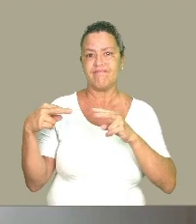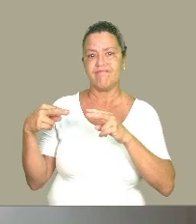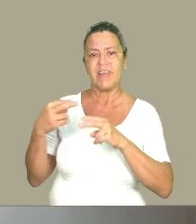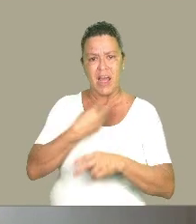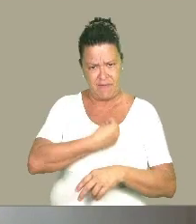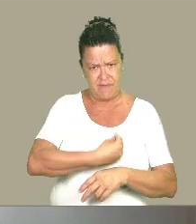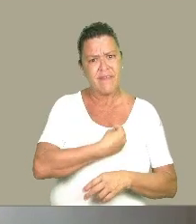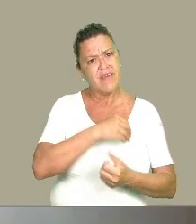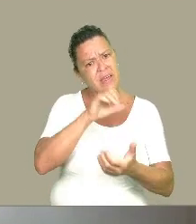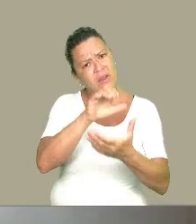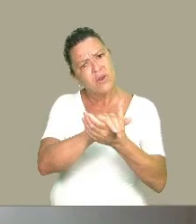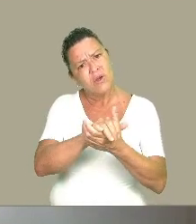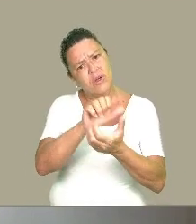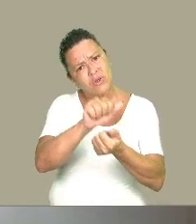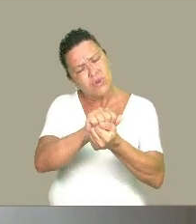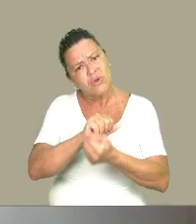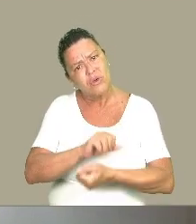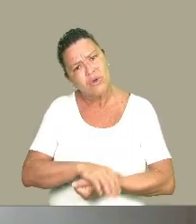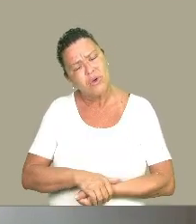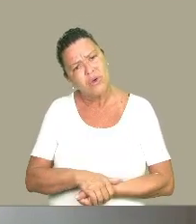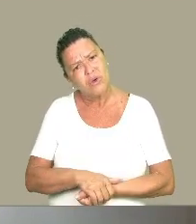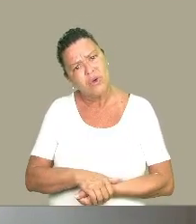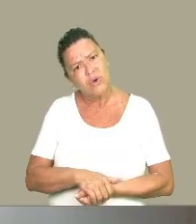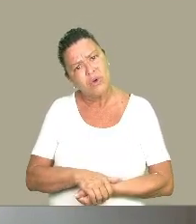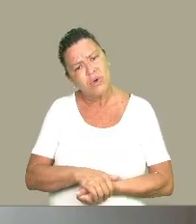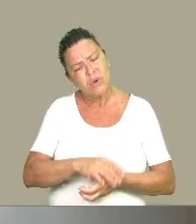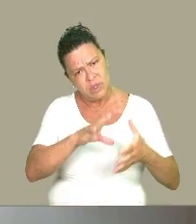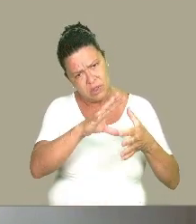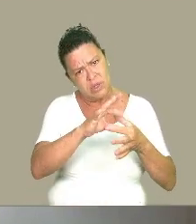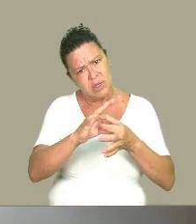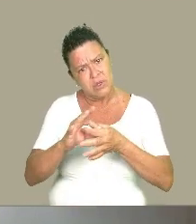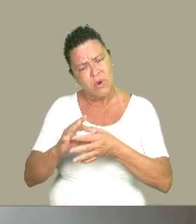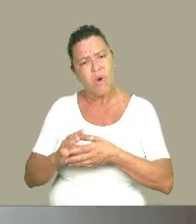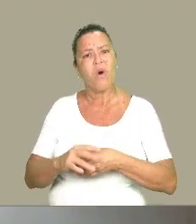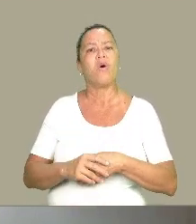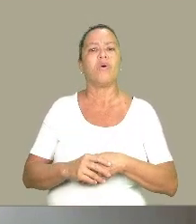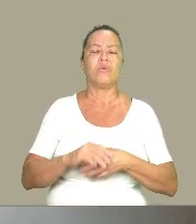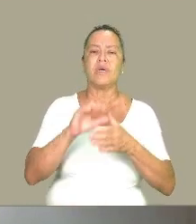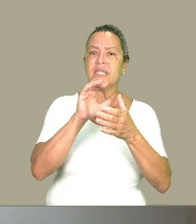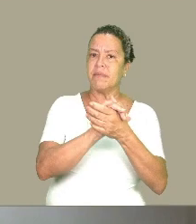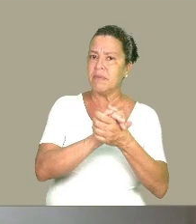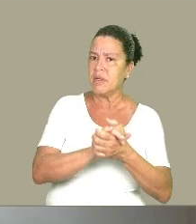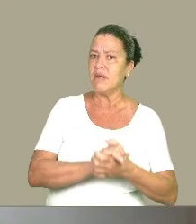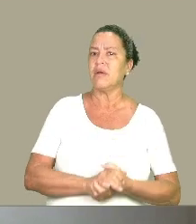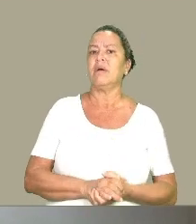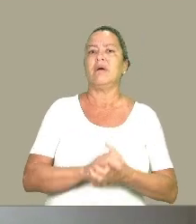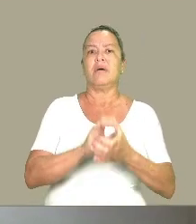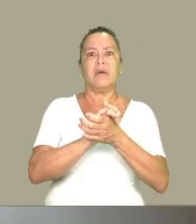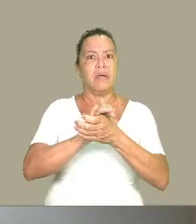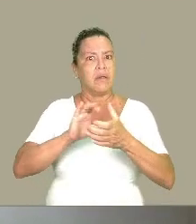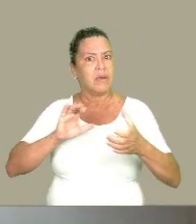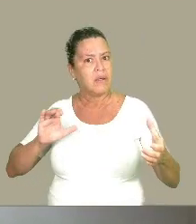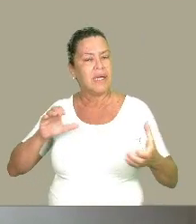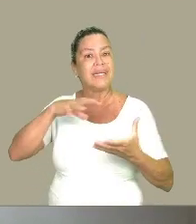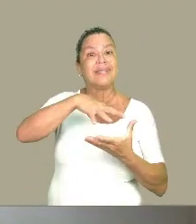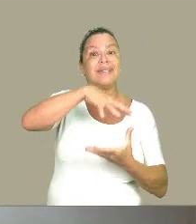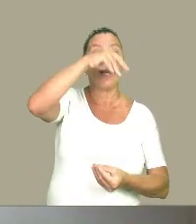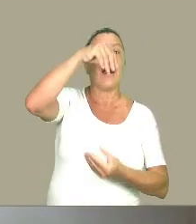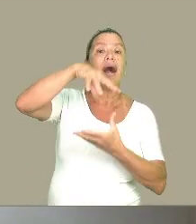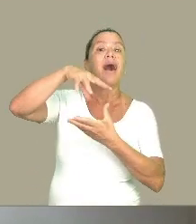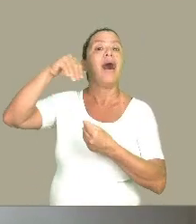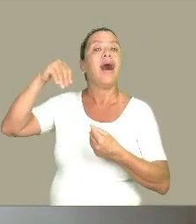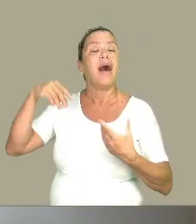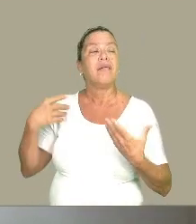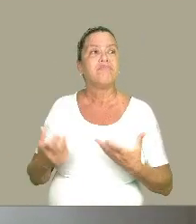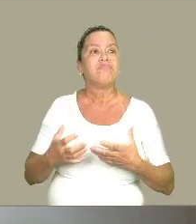juntos, né? Dentro desse contexto do casamento, da separação das almas. E eu